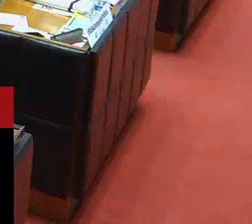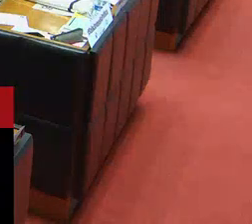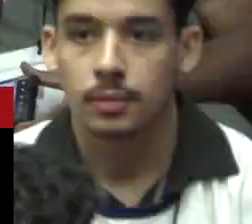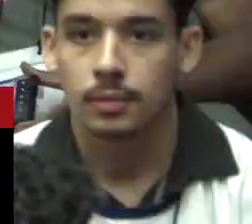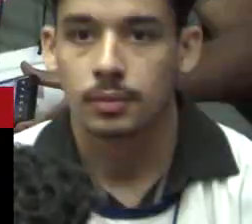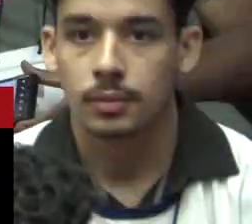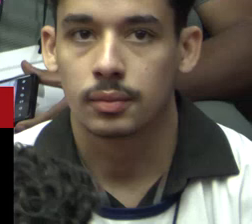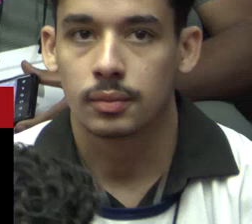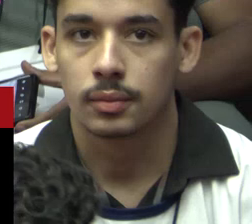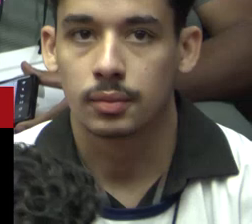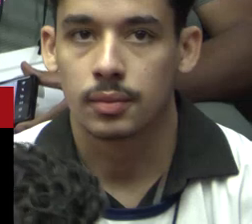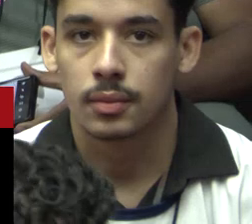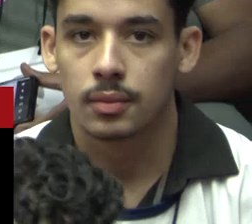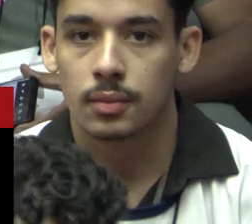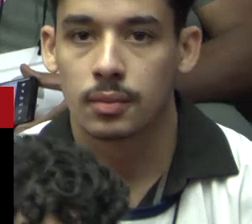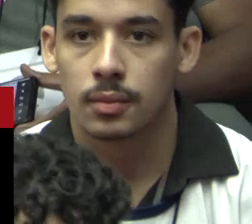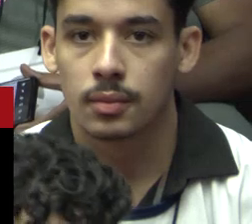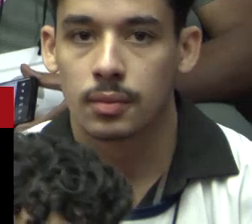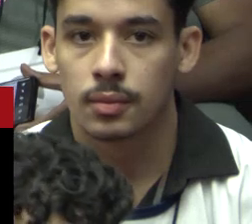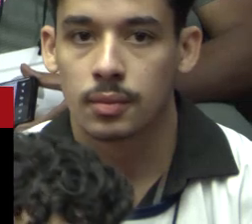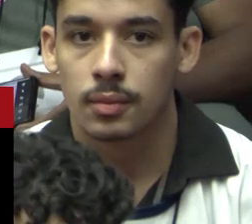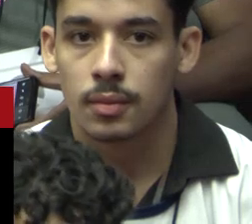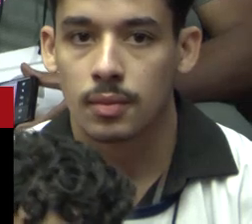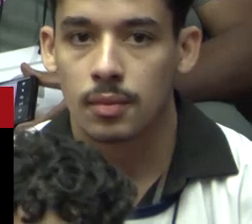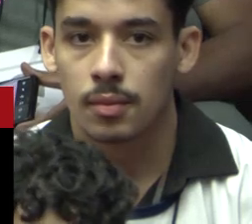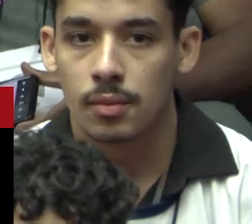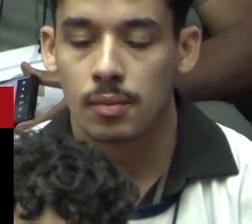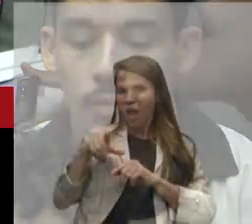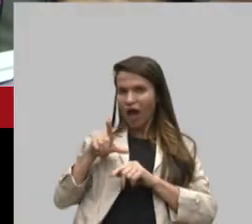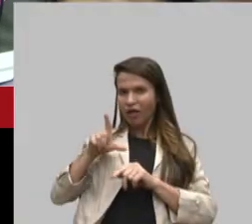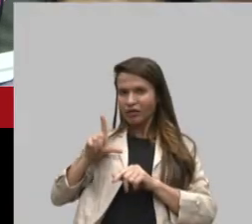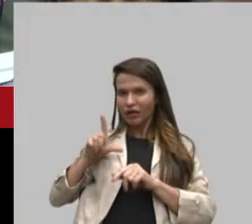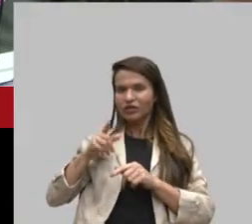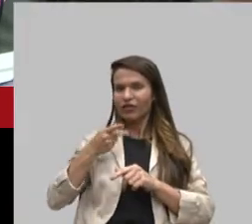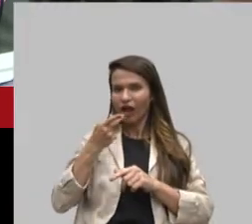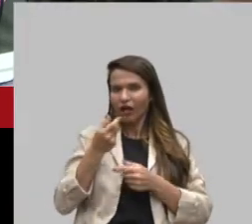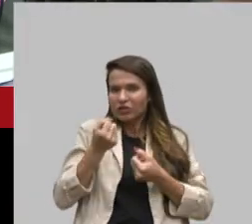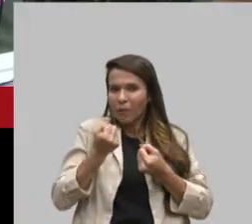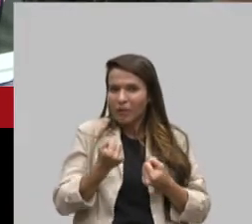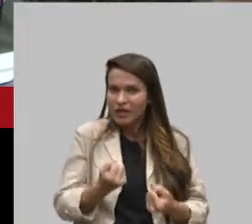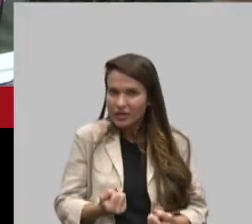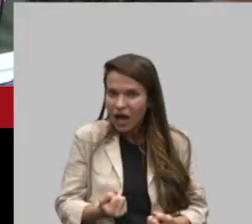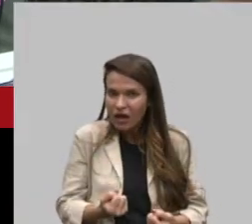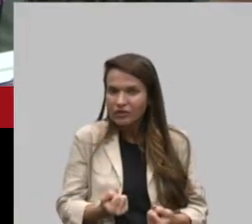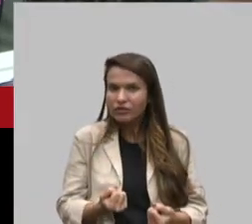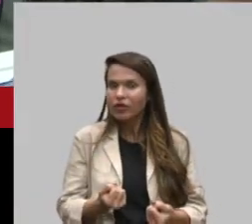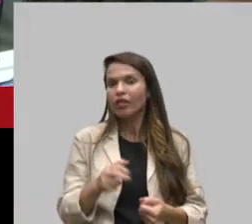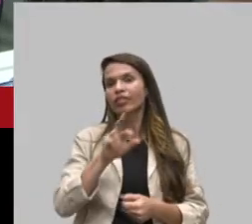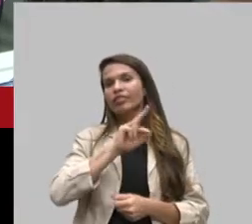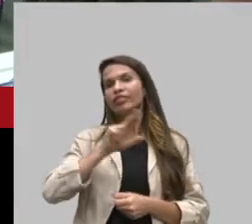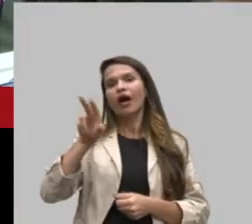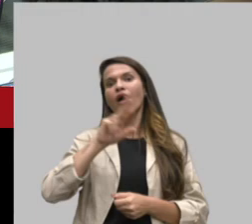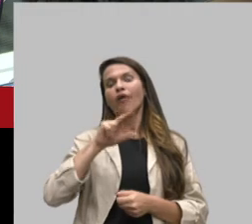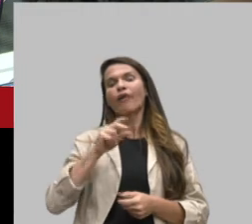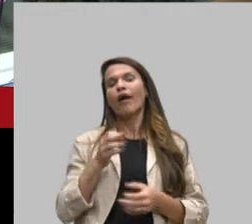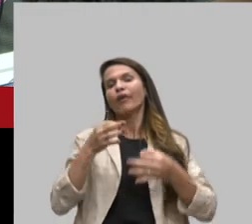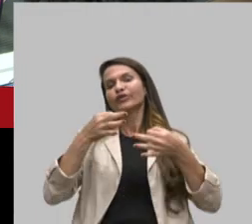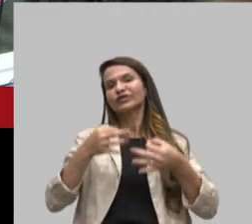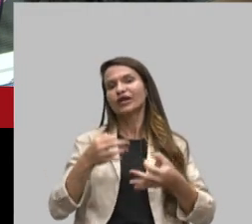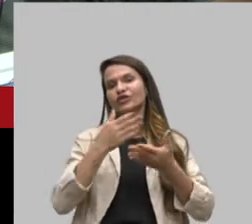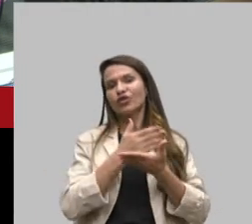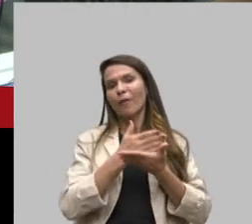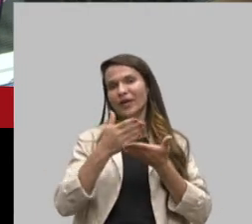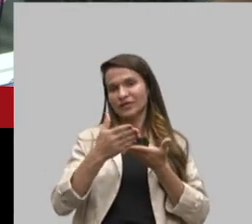Professores que até minutos atrás estávamos falando que estão sobrecarregados não é o meio correto de começarmos com